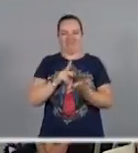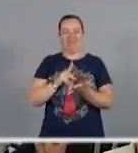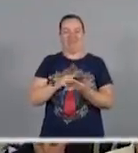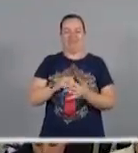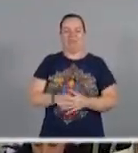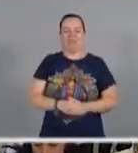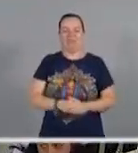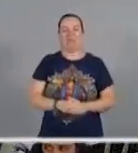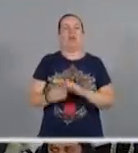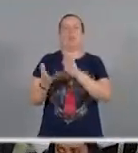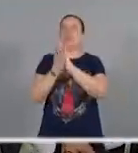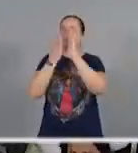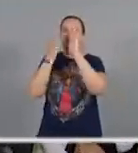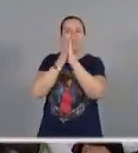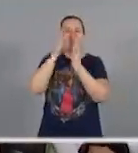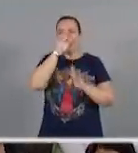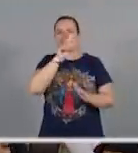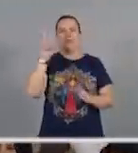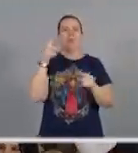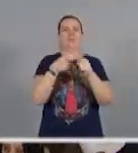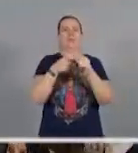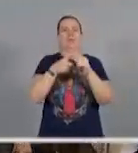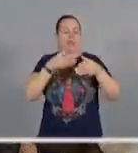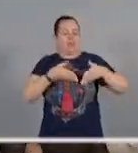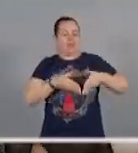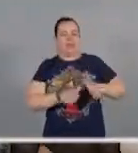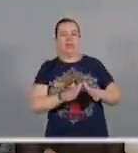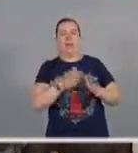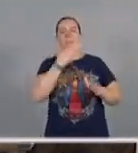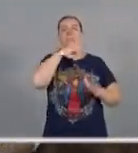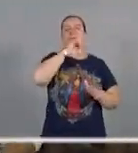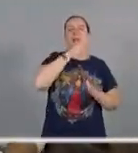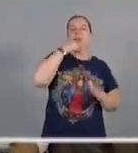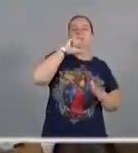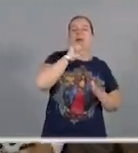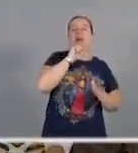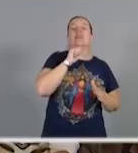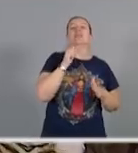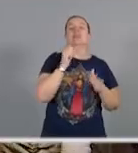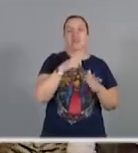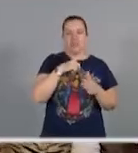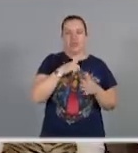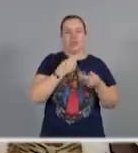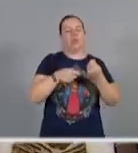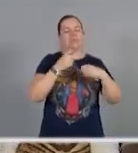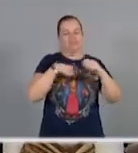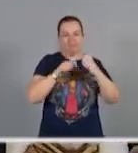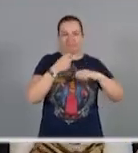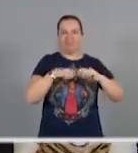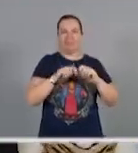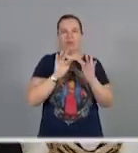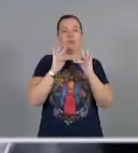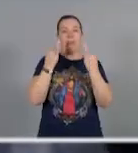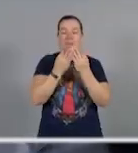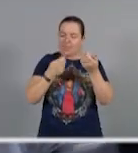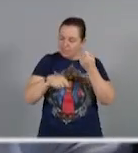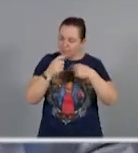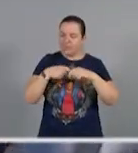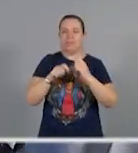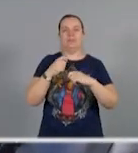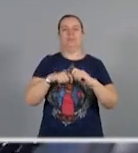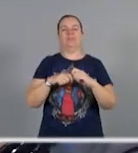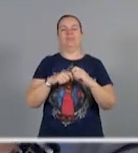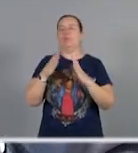E louvo a Deus por ter nascido de pais comerciantes, de uma família de comerciante. Louvo a